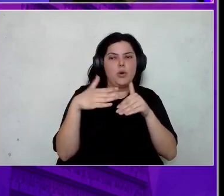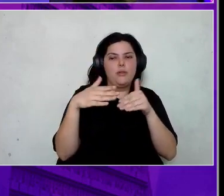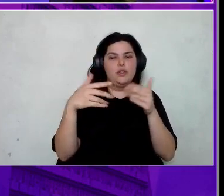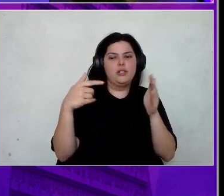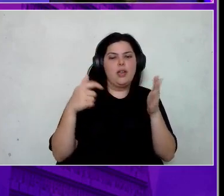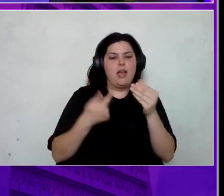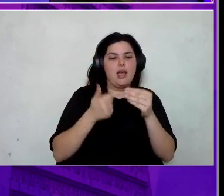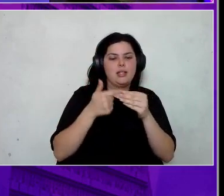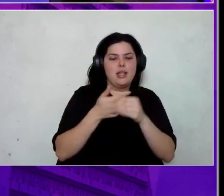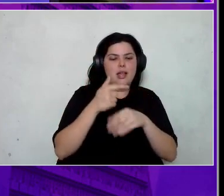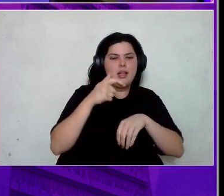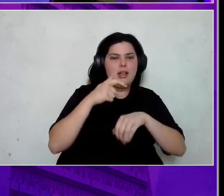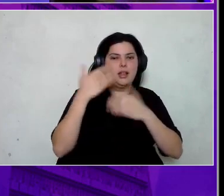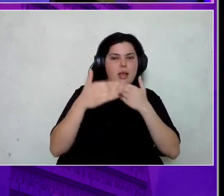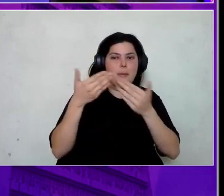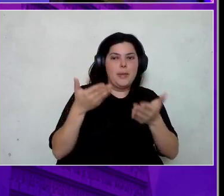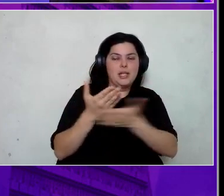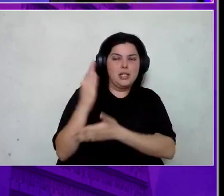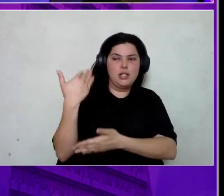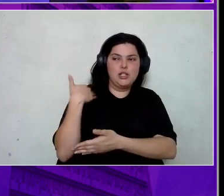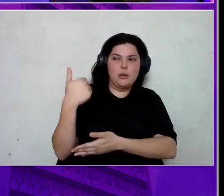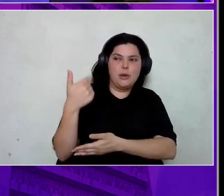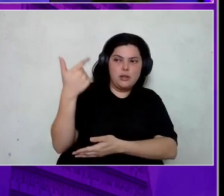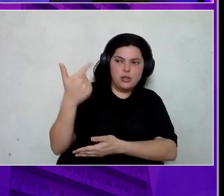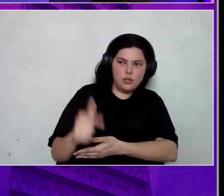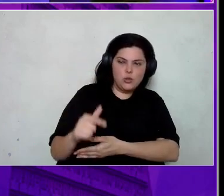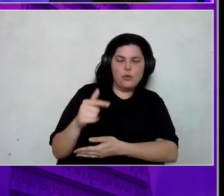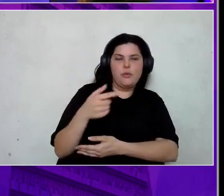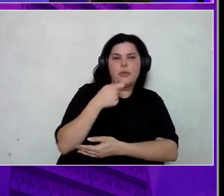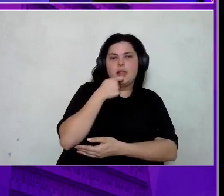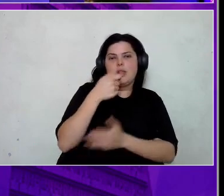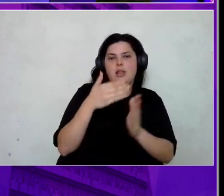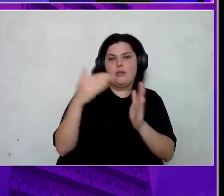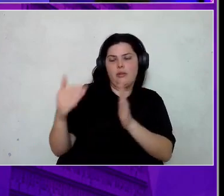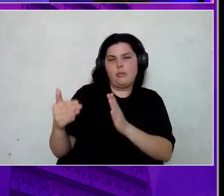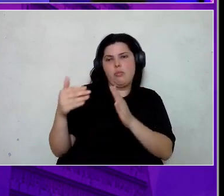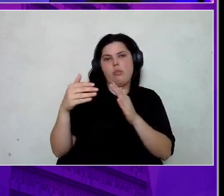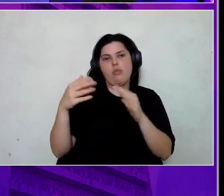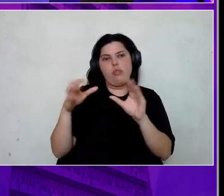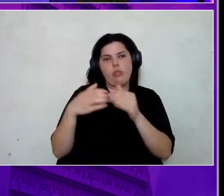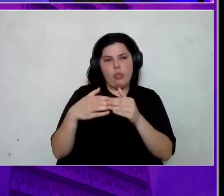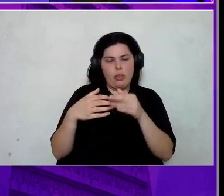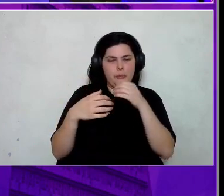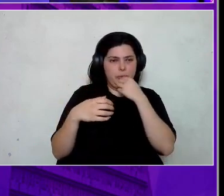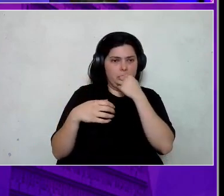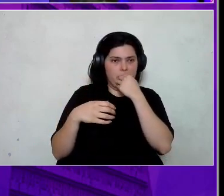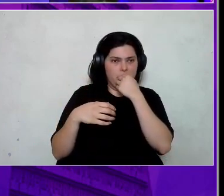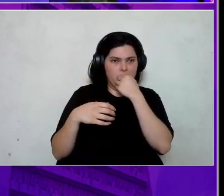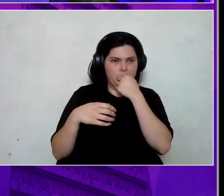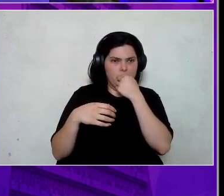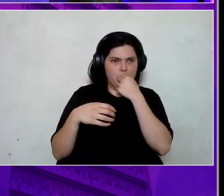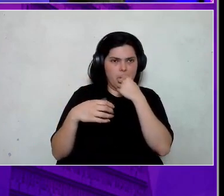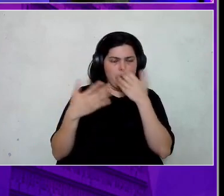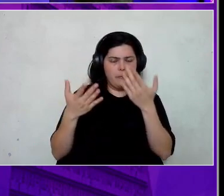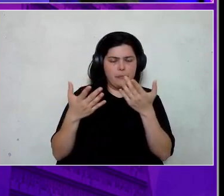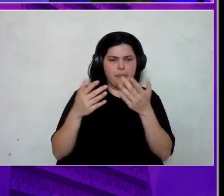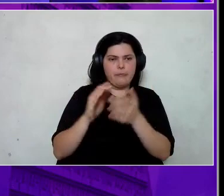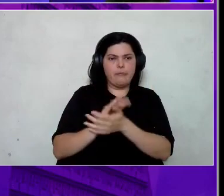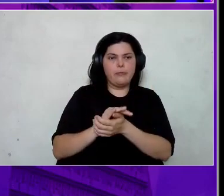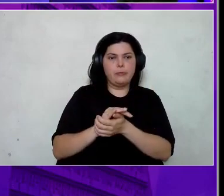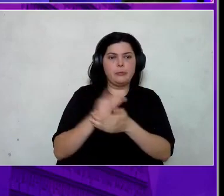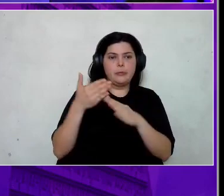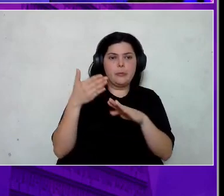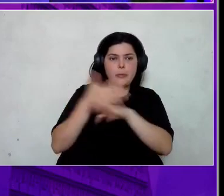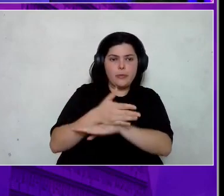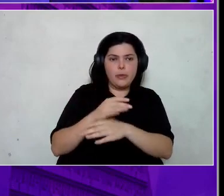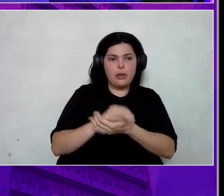fui chamado para uma segunda etapa lá numa dinâmica de grupo, né? E entrei, né? Aí comecei a trabalhar